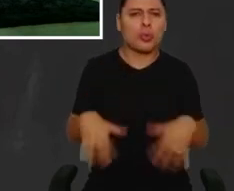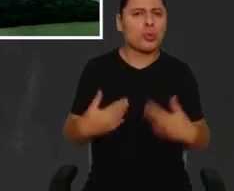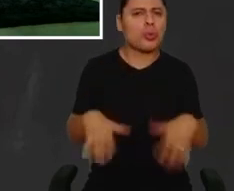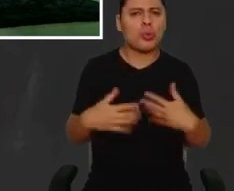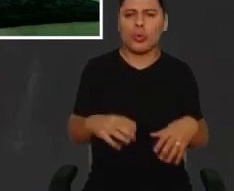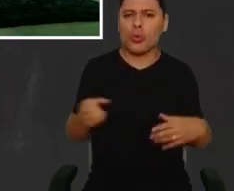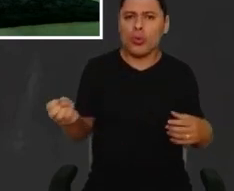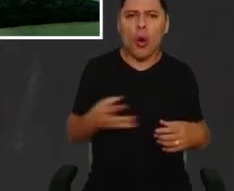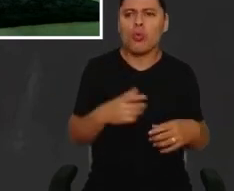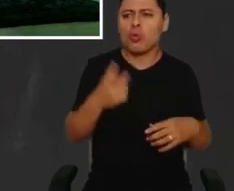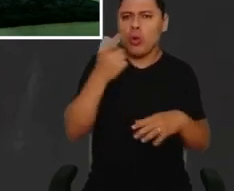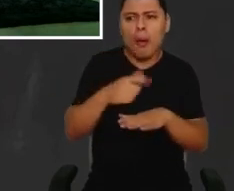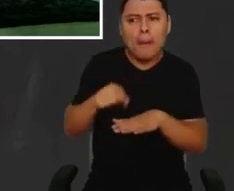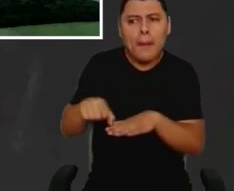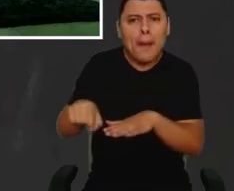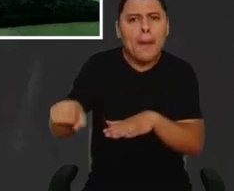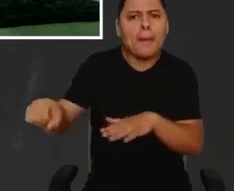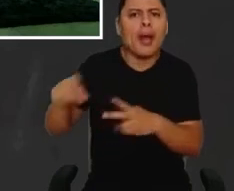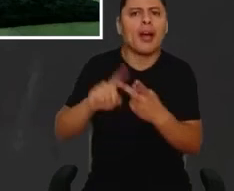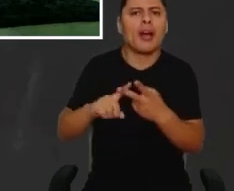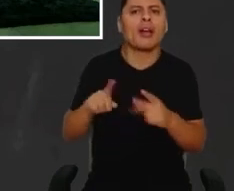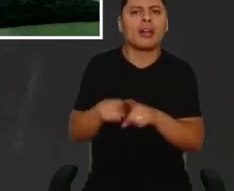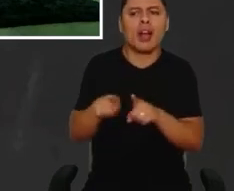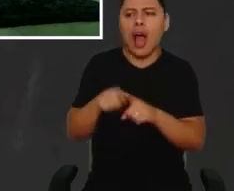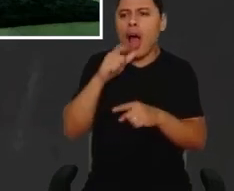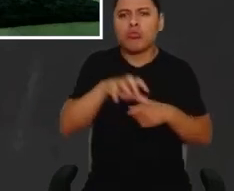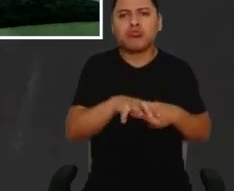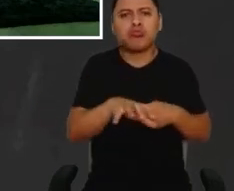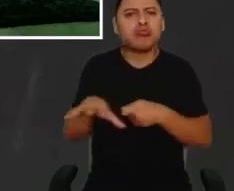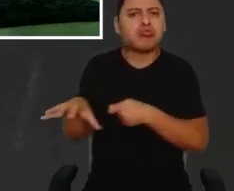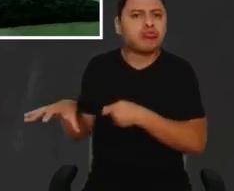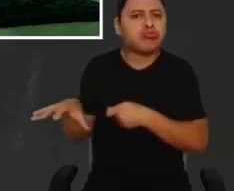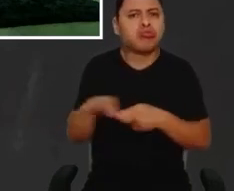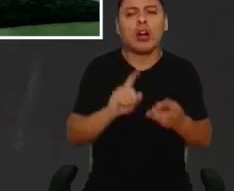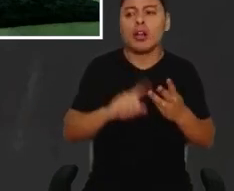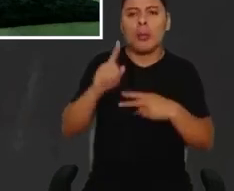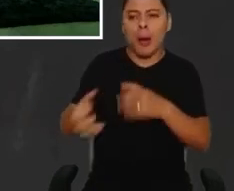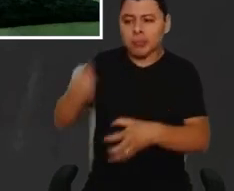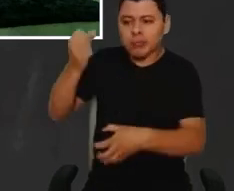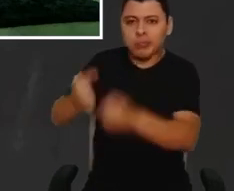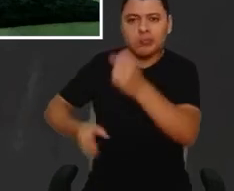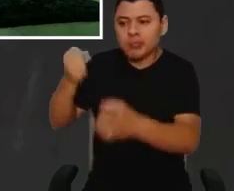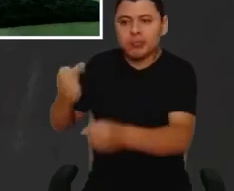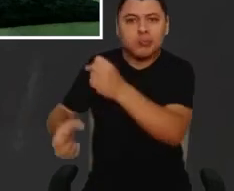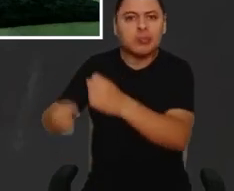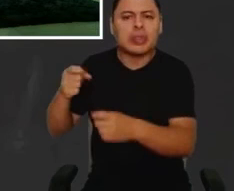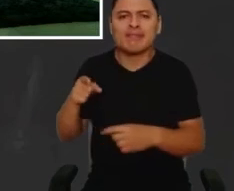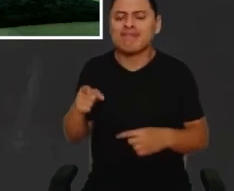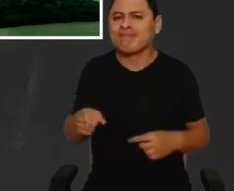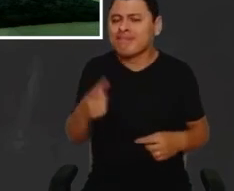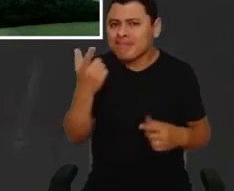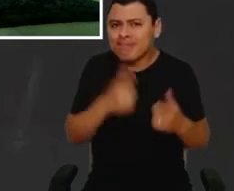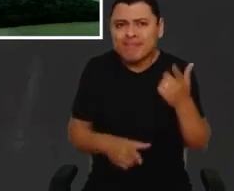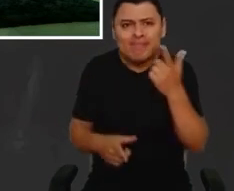de plantio como de pulverização, irrigação e colheita. Isso tudo é